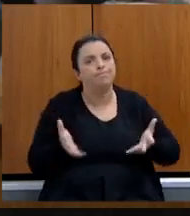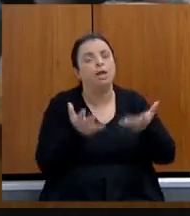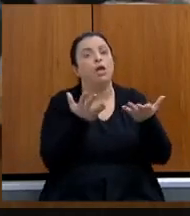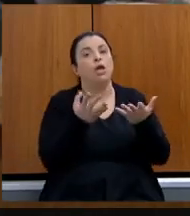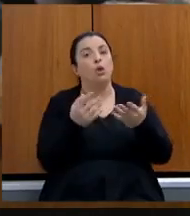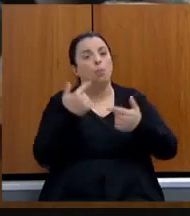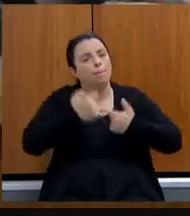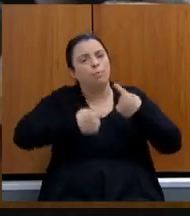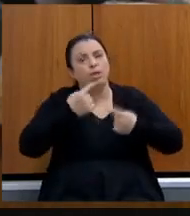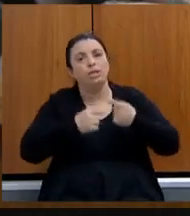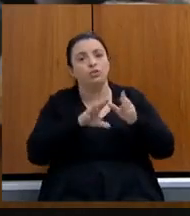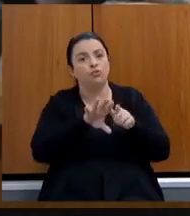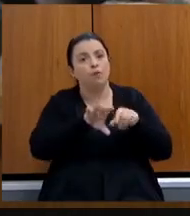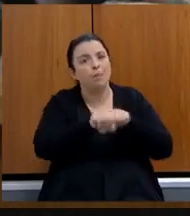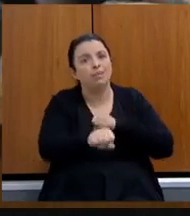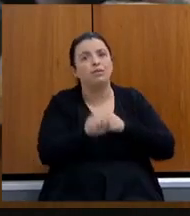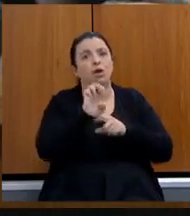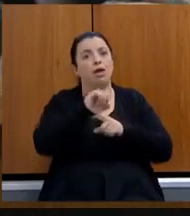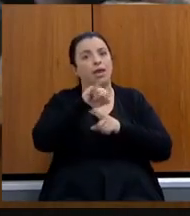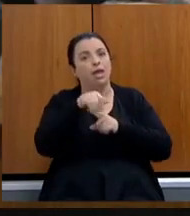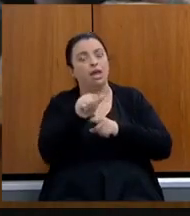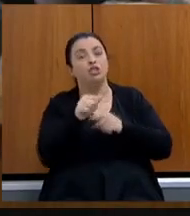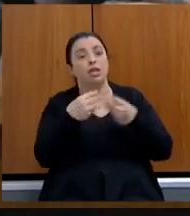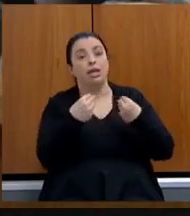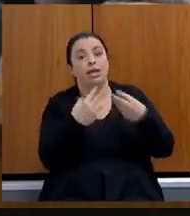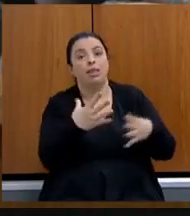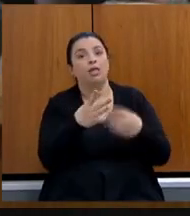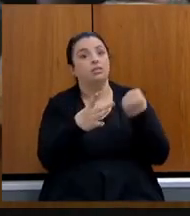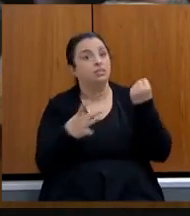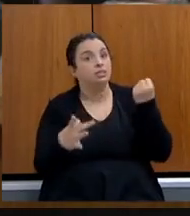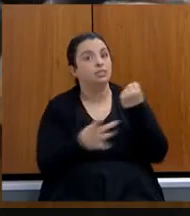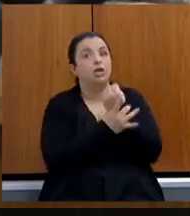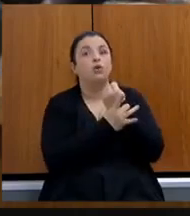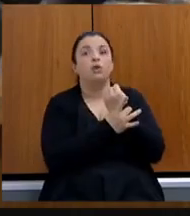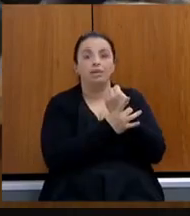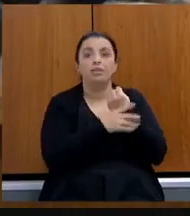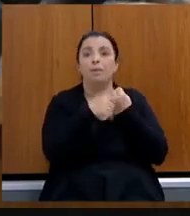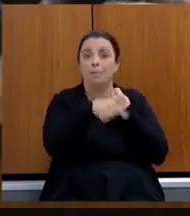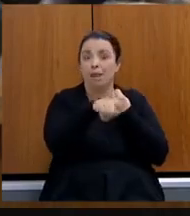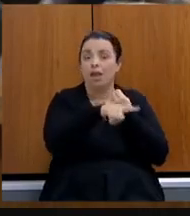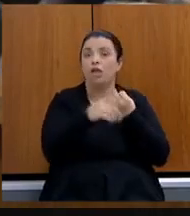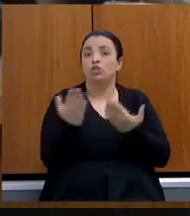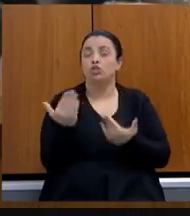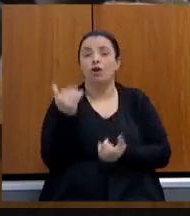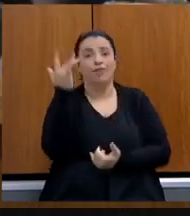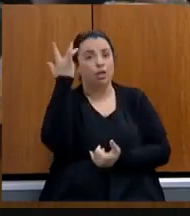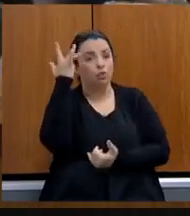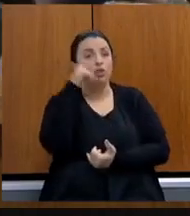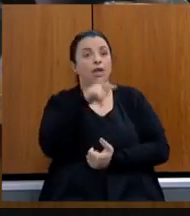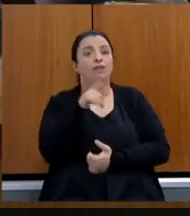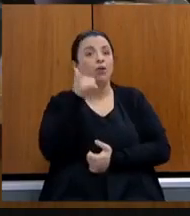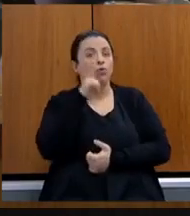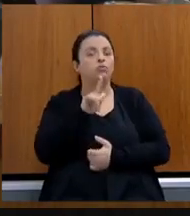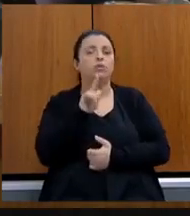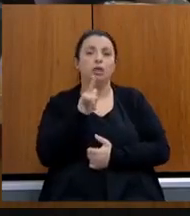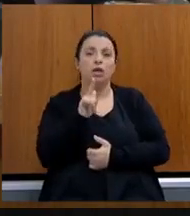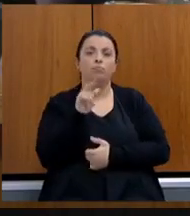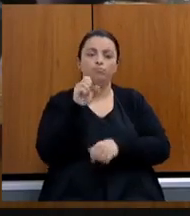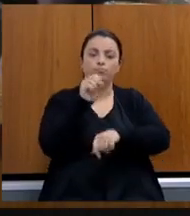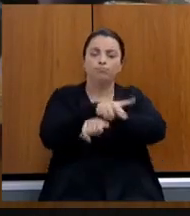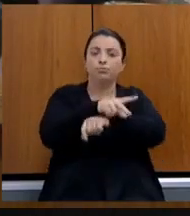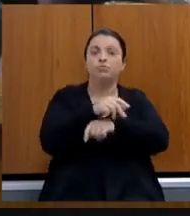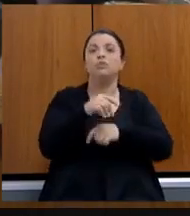de formação de EJA que efetivamente de a segurança a esse a esse jovem adulto de que ele será empregado no mercado de trabalho